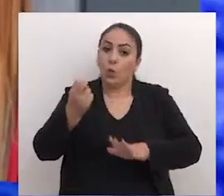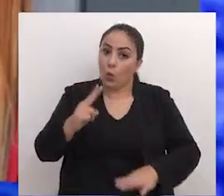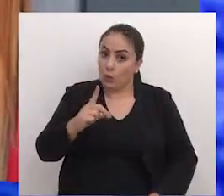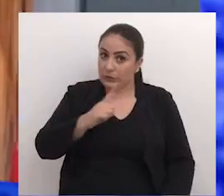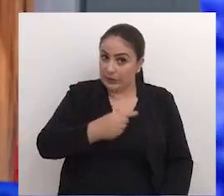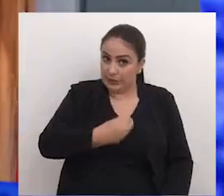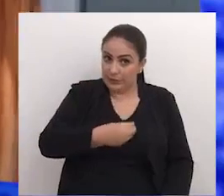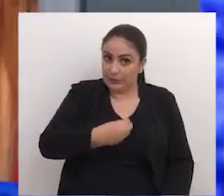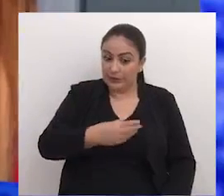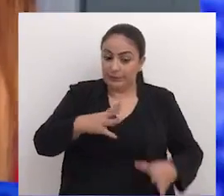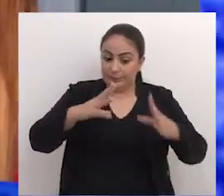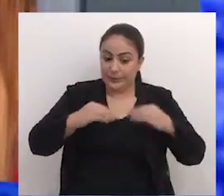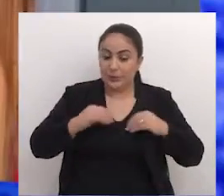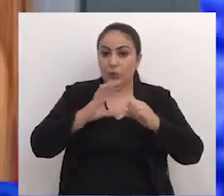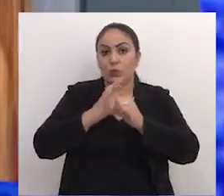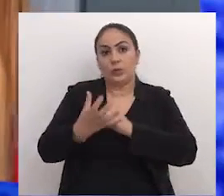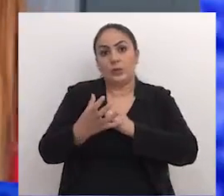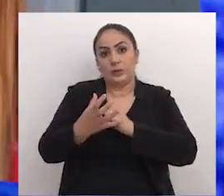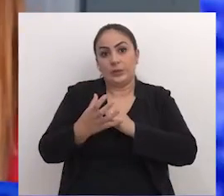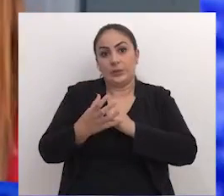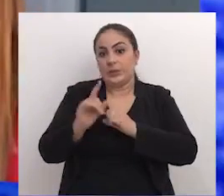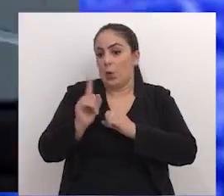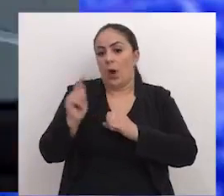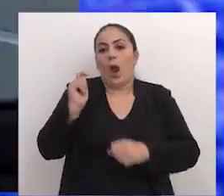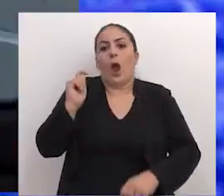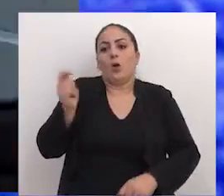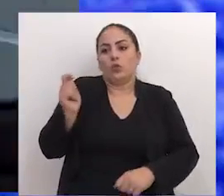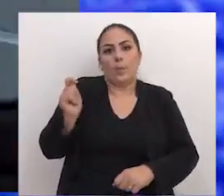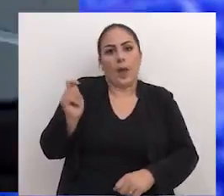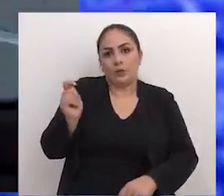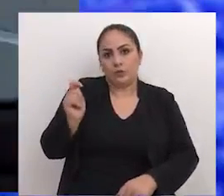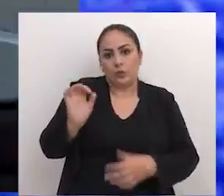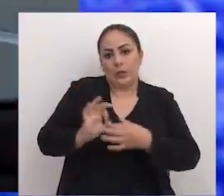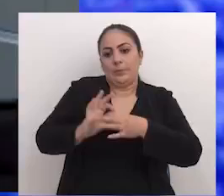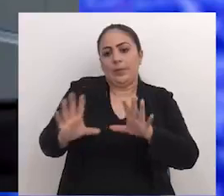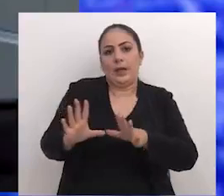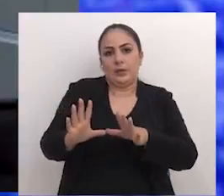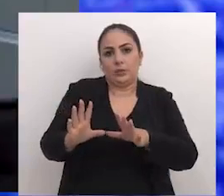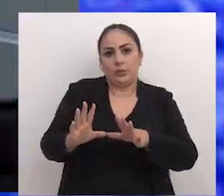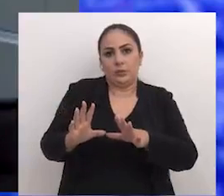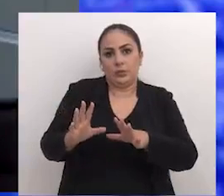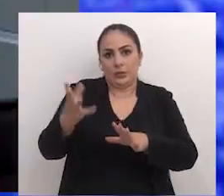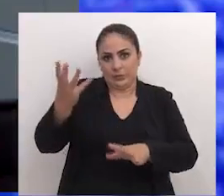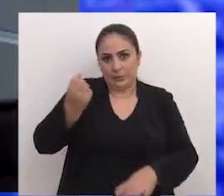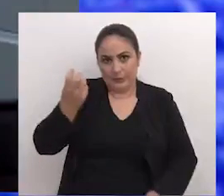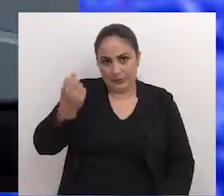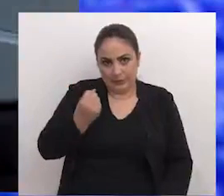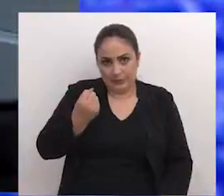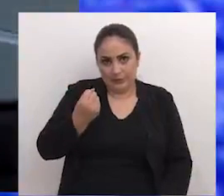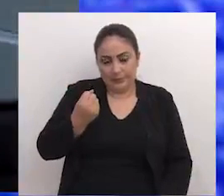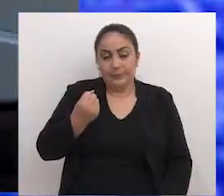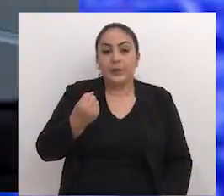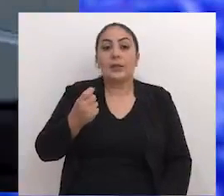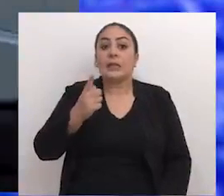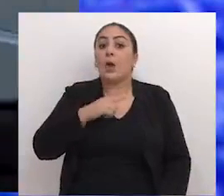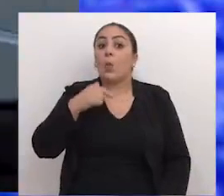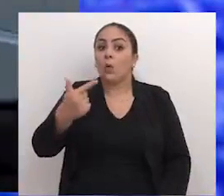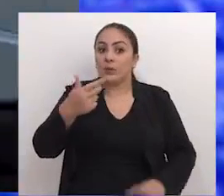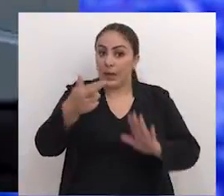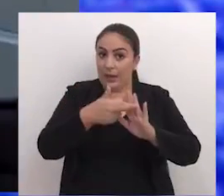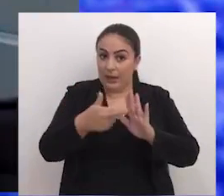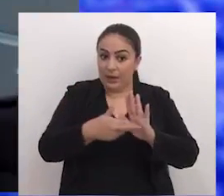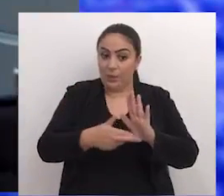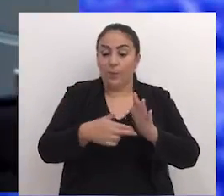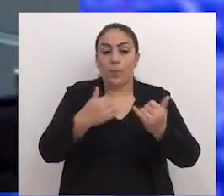ou estar com a Covid-19 não gera automaticamente direito ao benefício. Nós temos que lembrar que existem outros critérios.